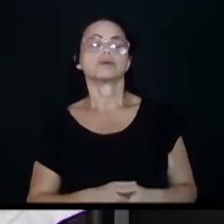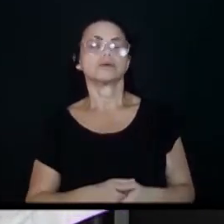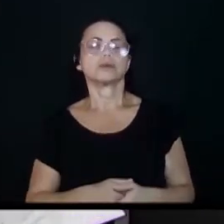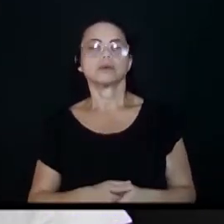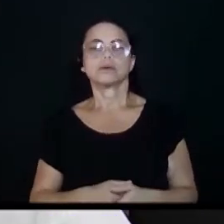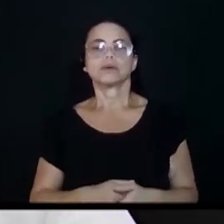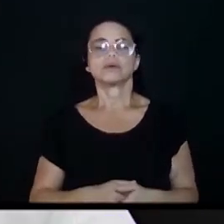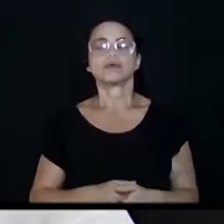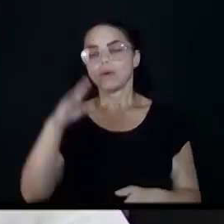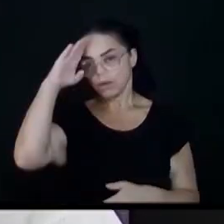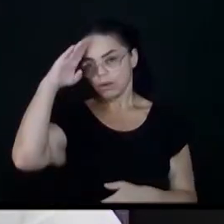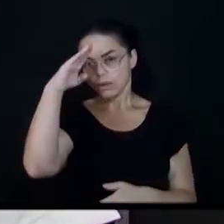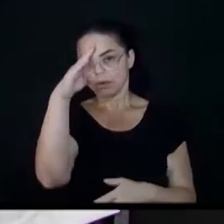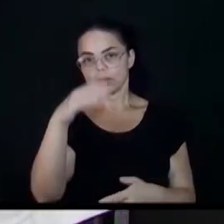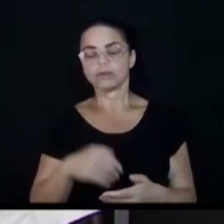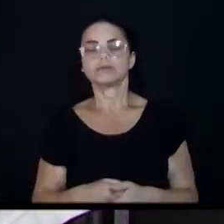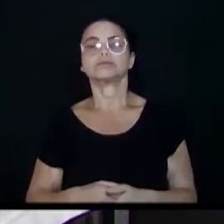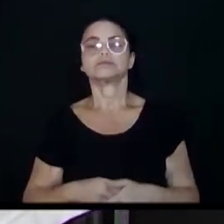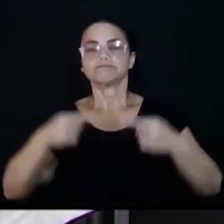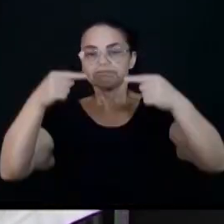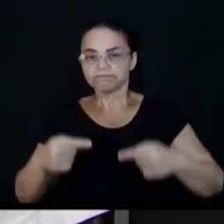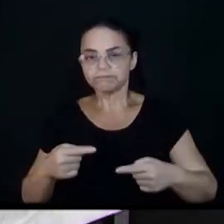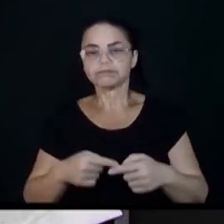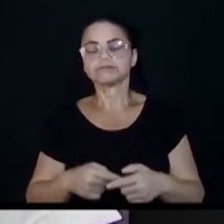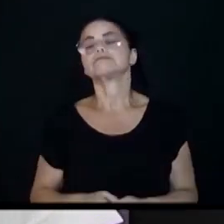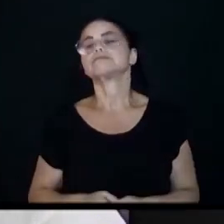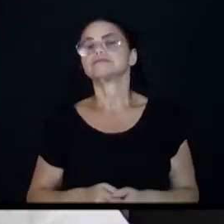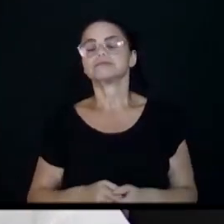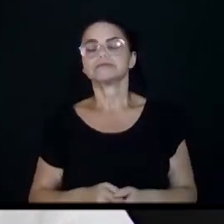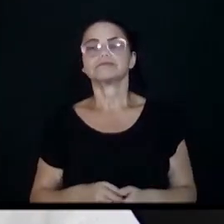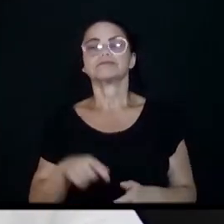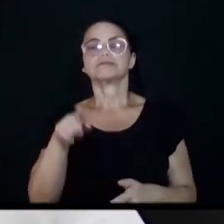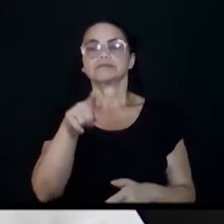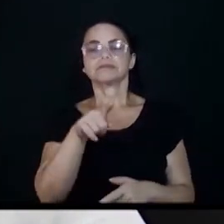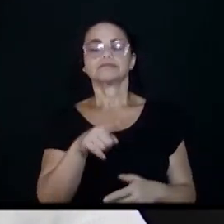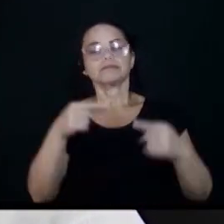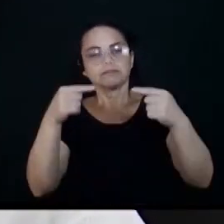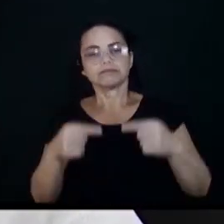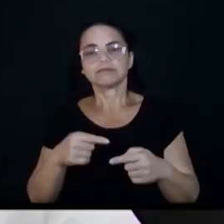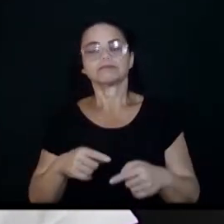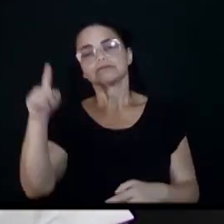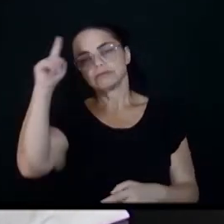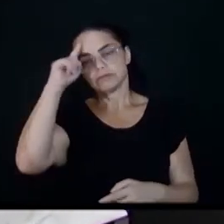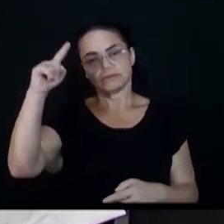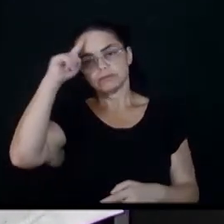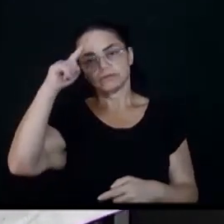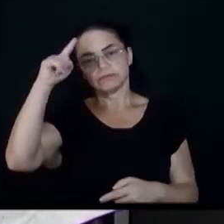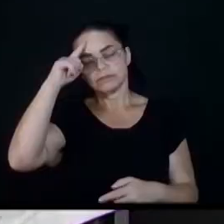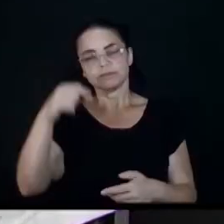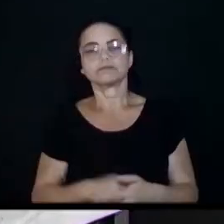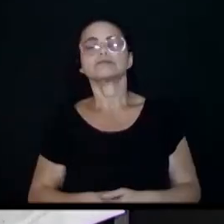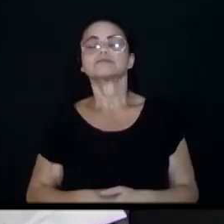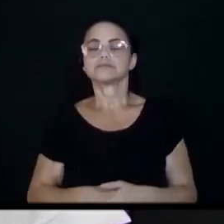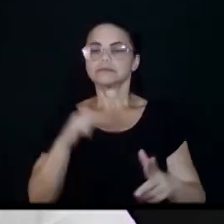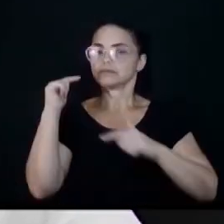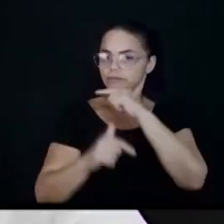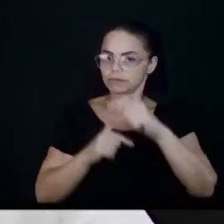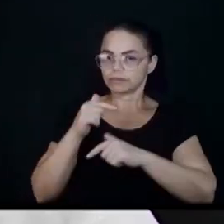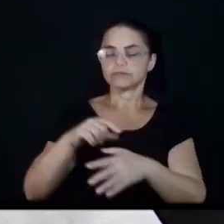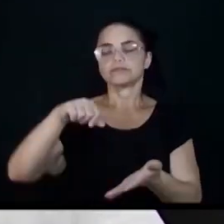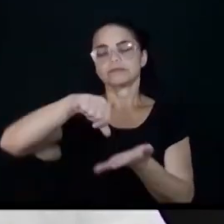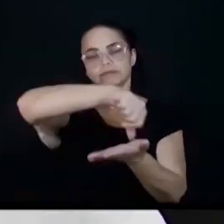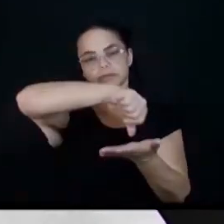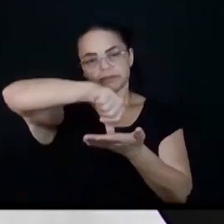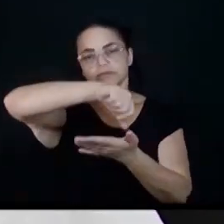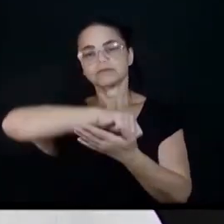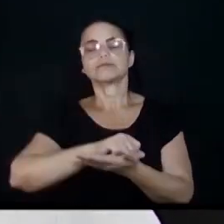principal, né, desafio que vocês enfrentam todos os dias fazendo esse mapeamento e essa triagem, né,